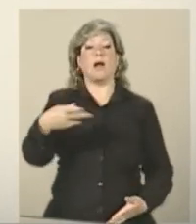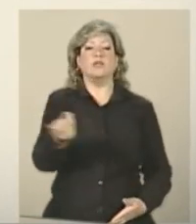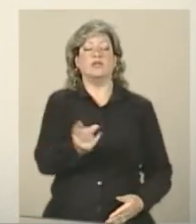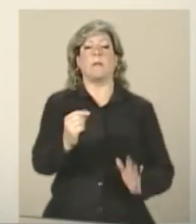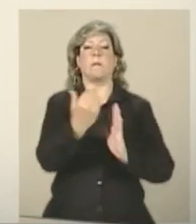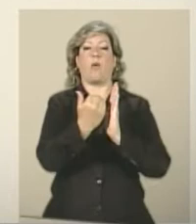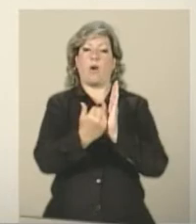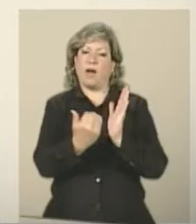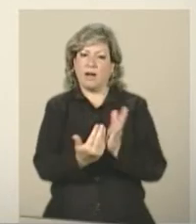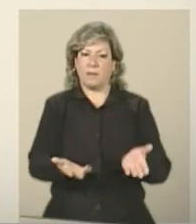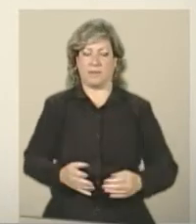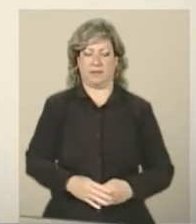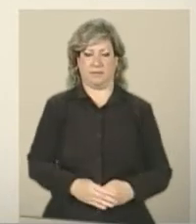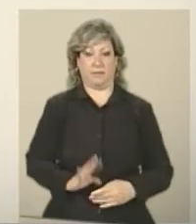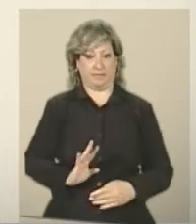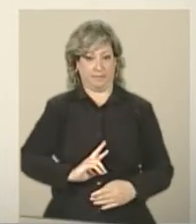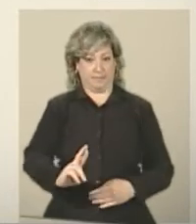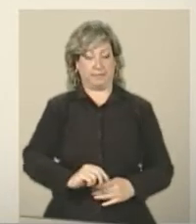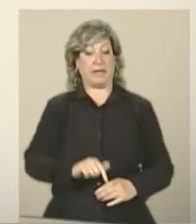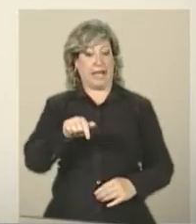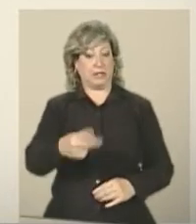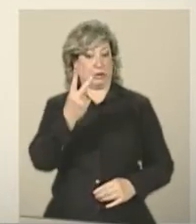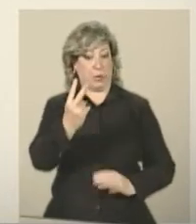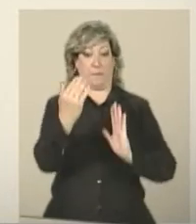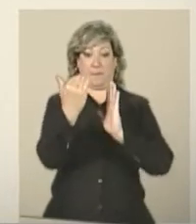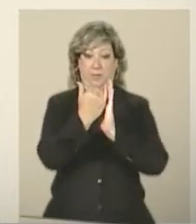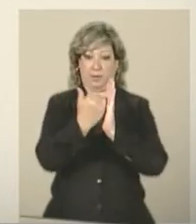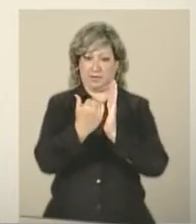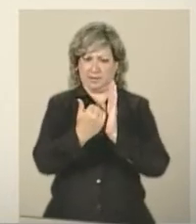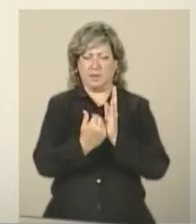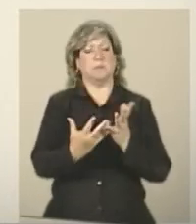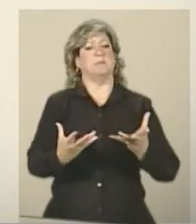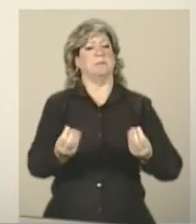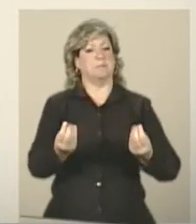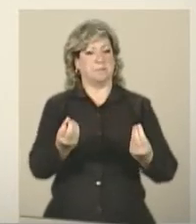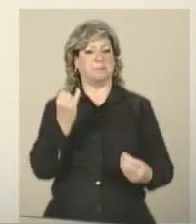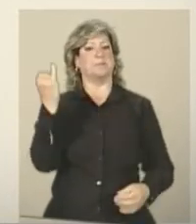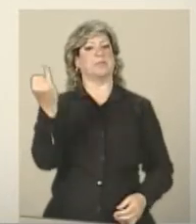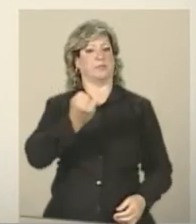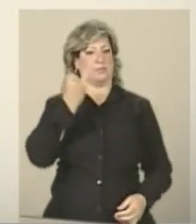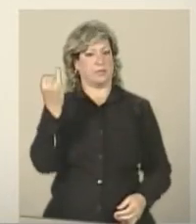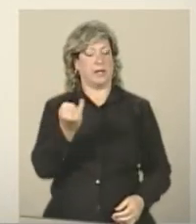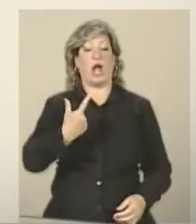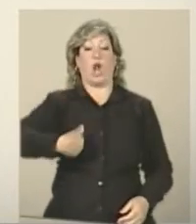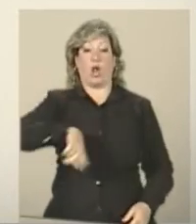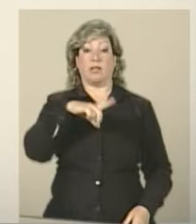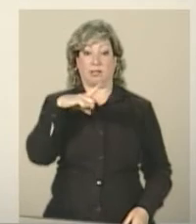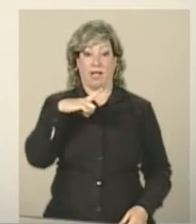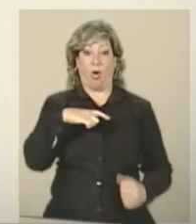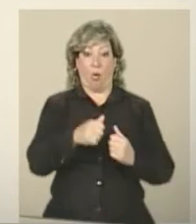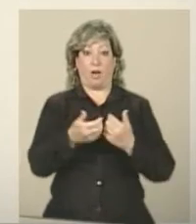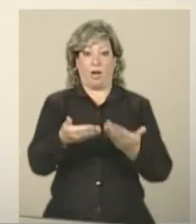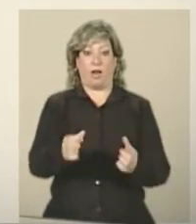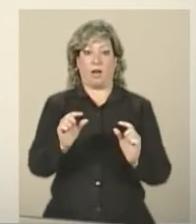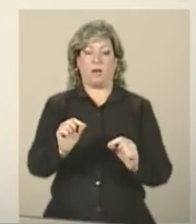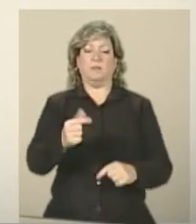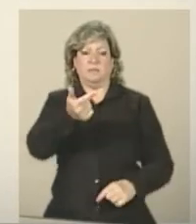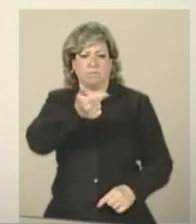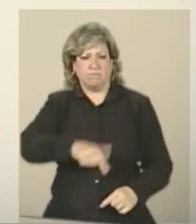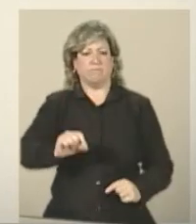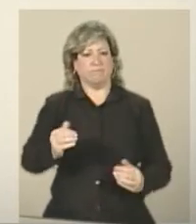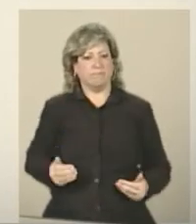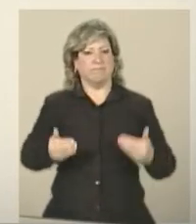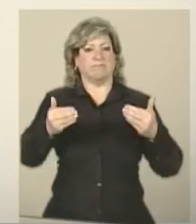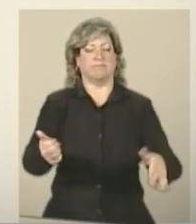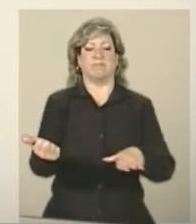destes programas olha Luciano esses dois programas são muito importantes estamos com eles dando mais um